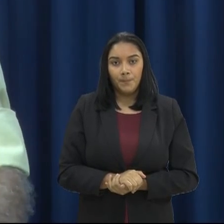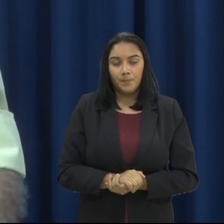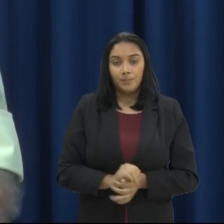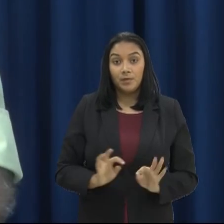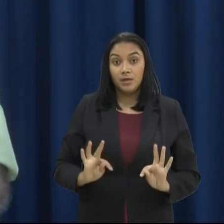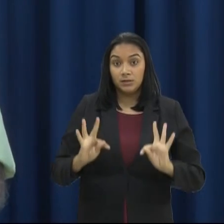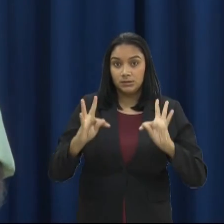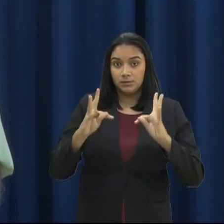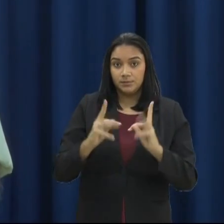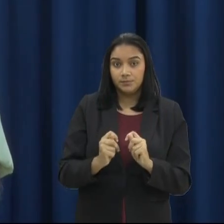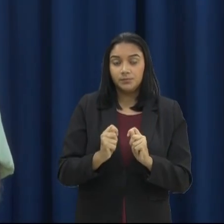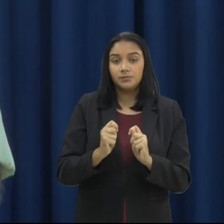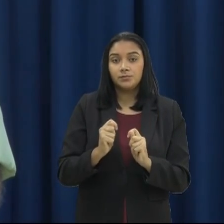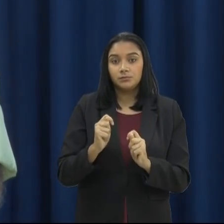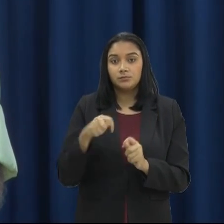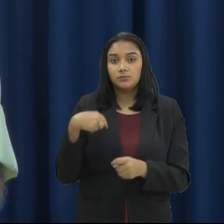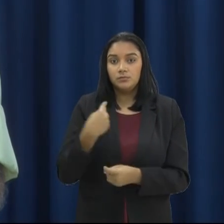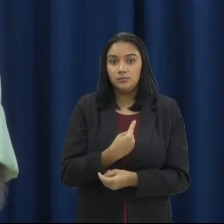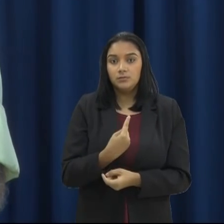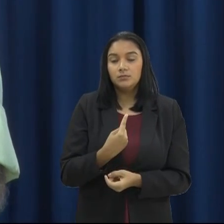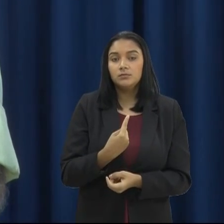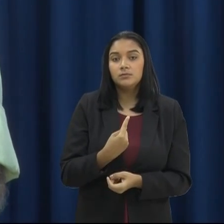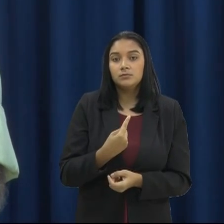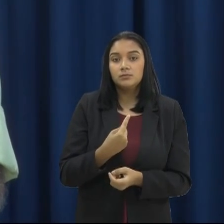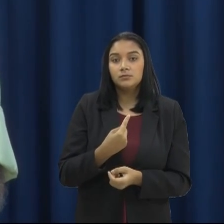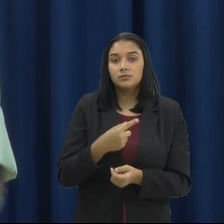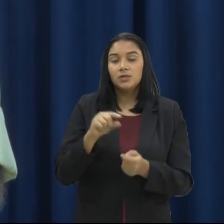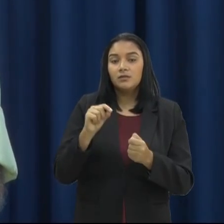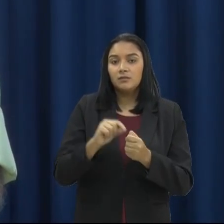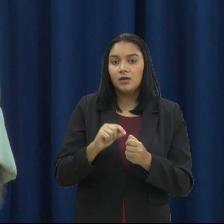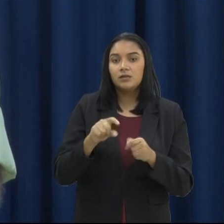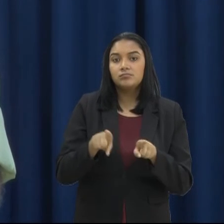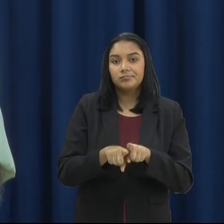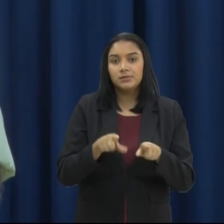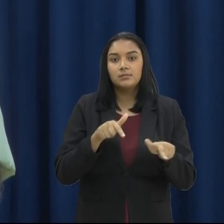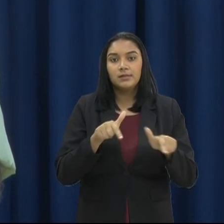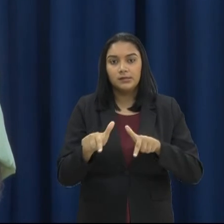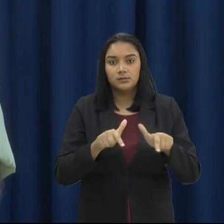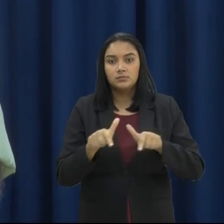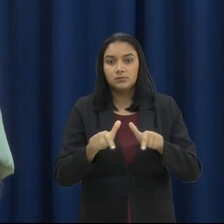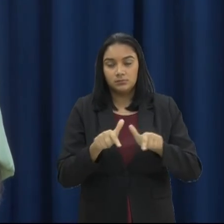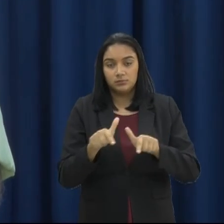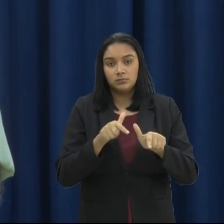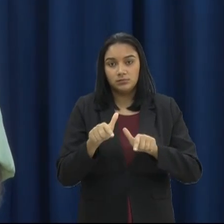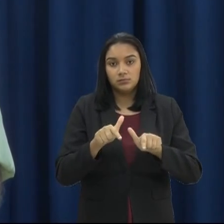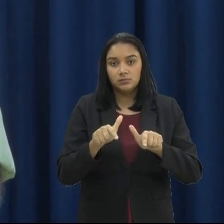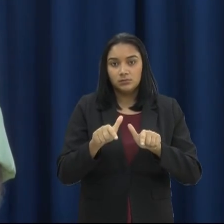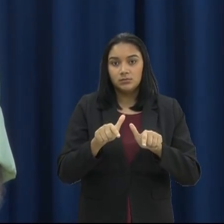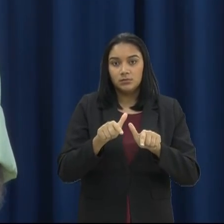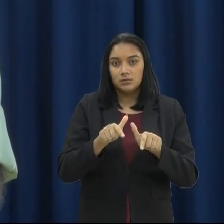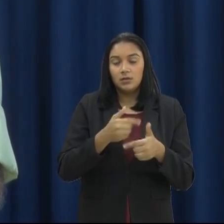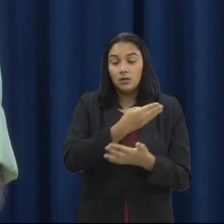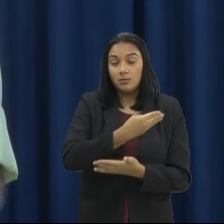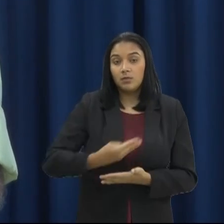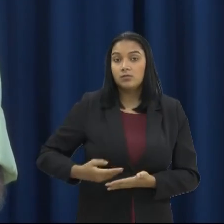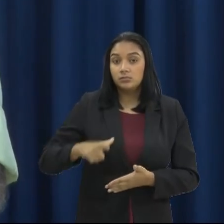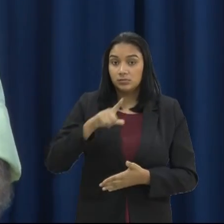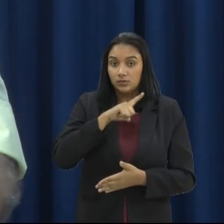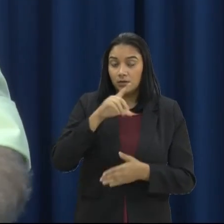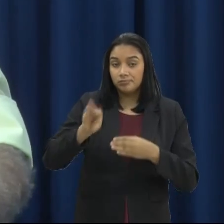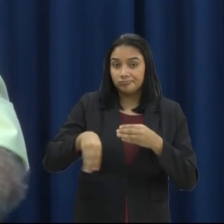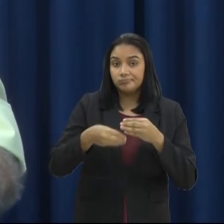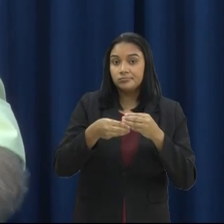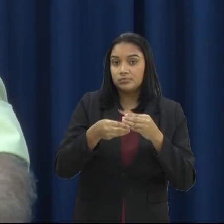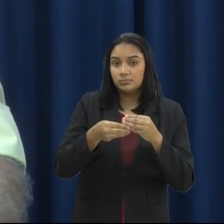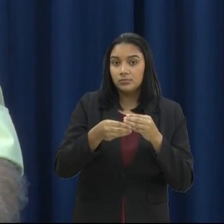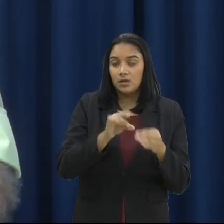Todos nós que fazemos e trabalhamos no serviço público, damos a nossa contribuição, cada